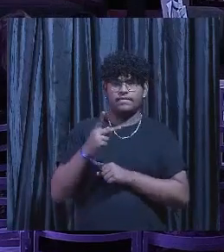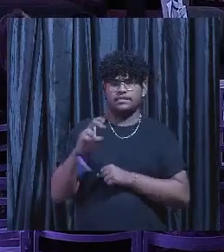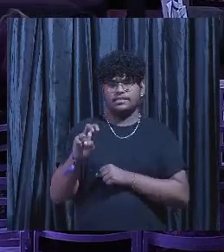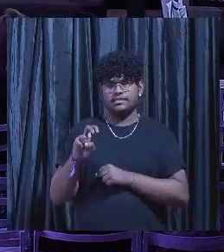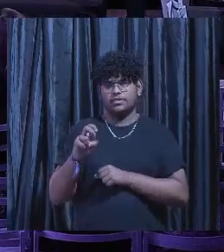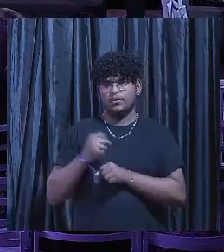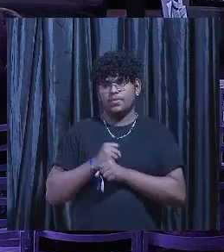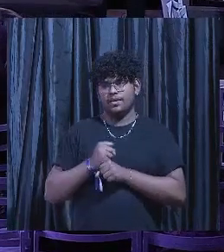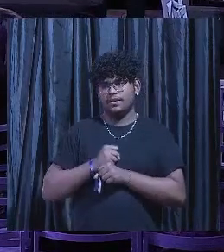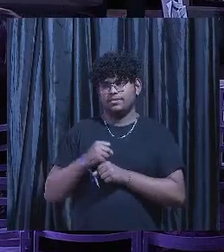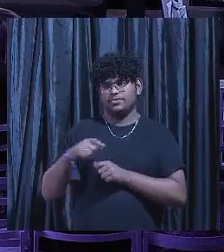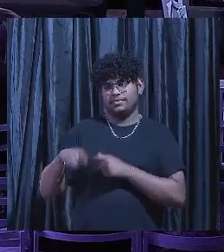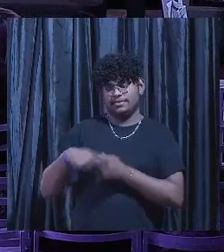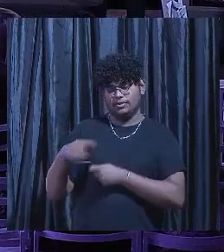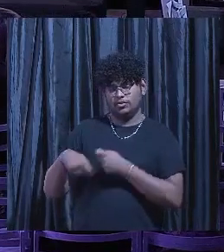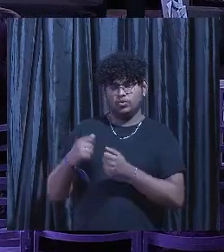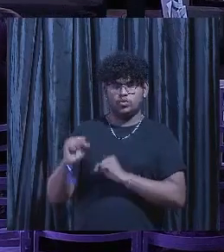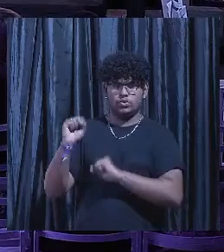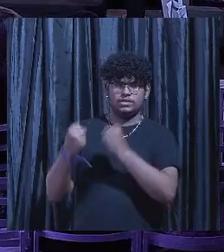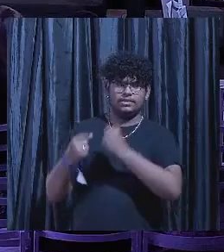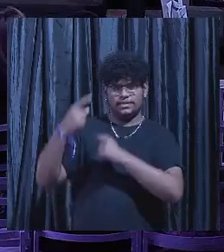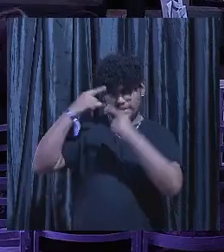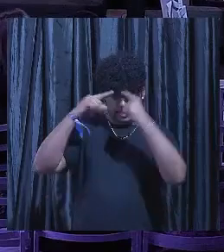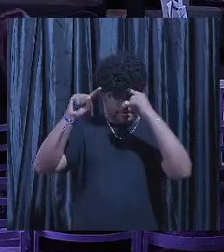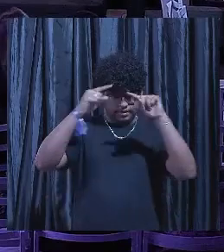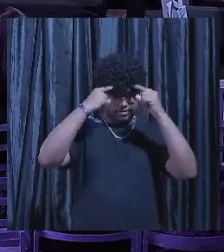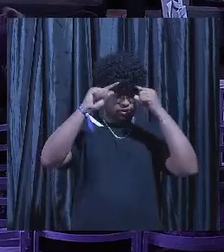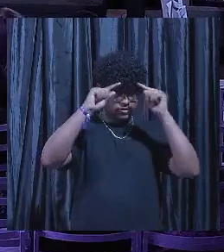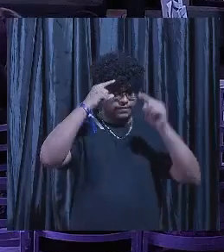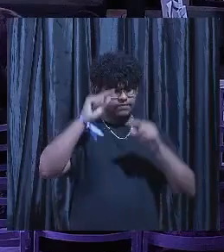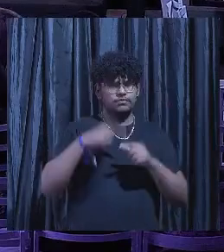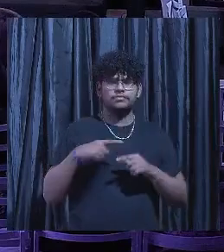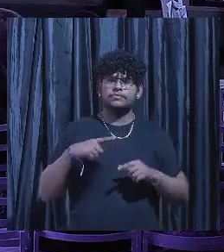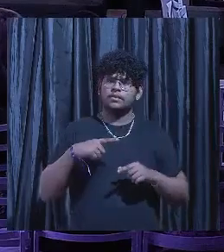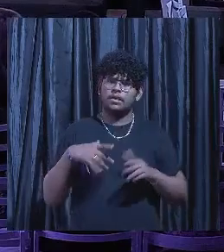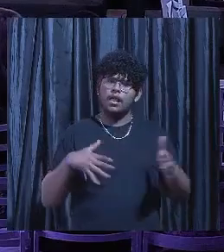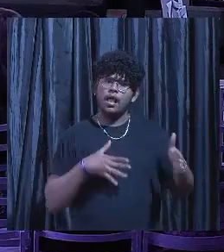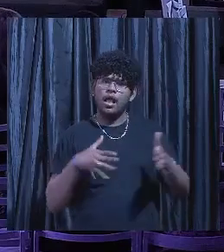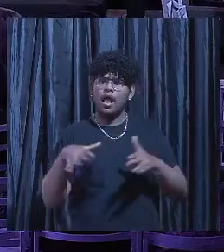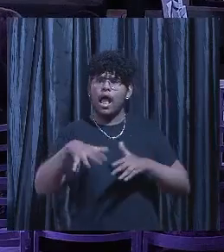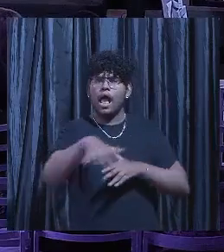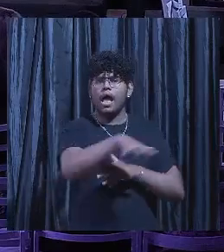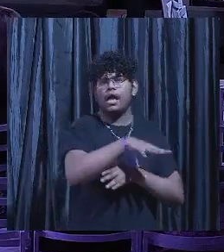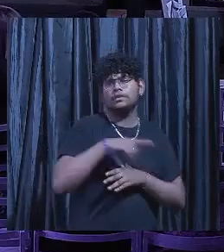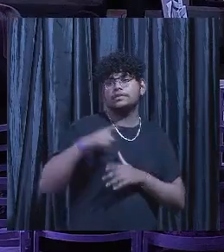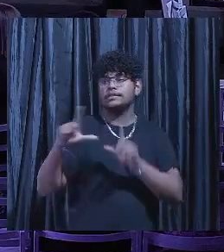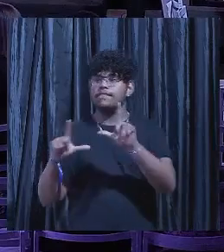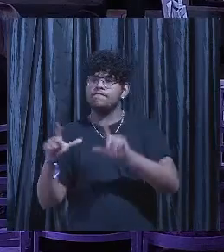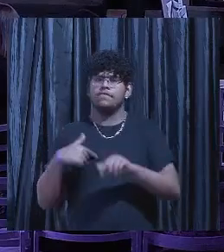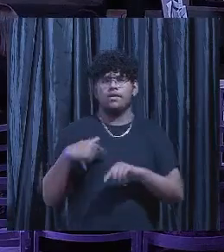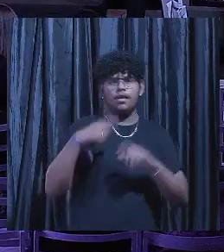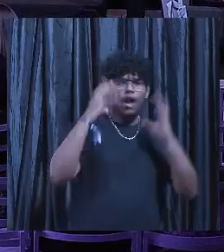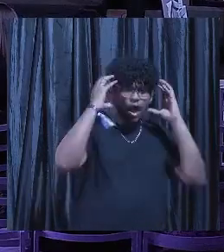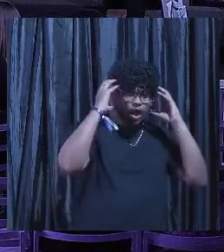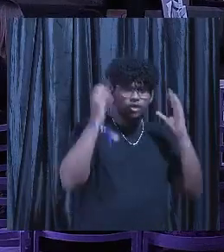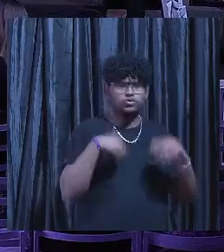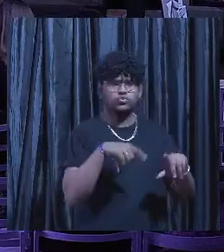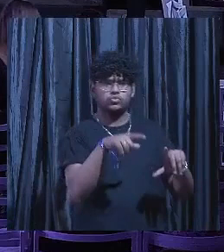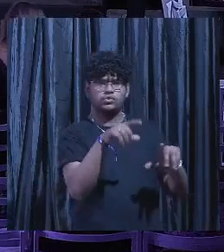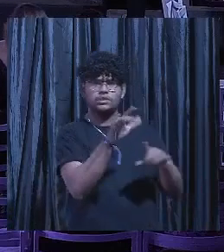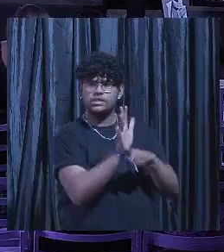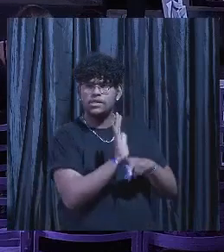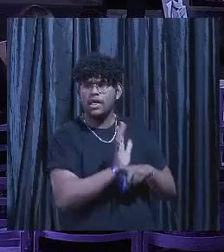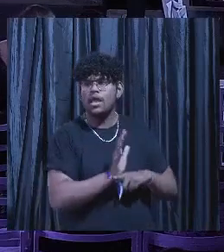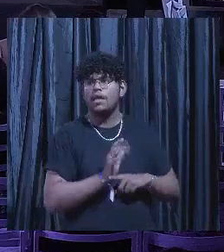indústria criativa, transitando por diversas áreas, como TV, rádio, cinema, agências e estúdios de